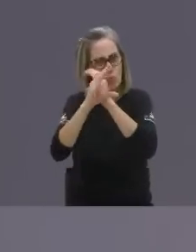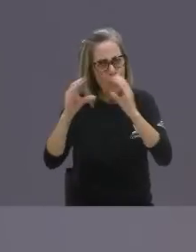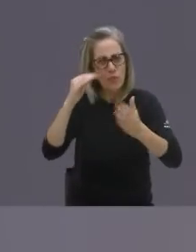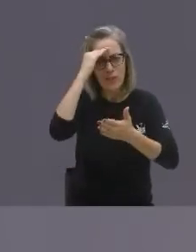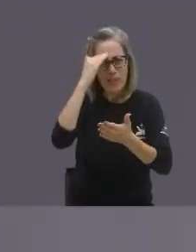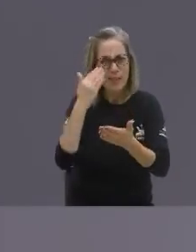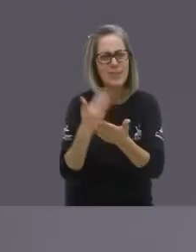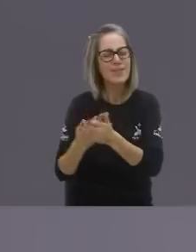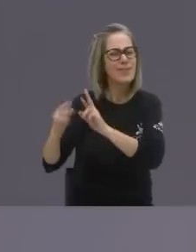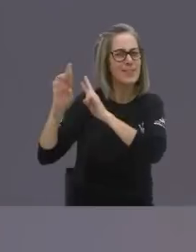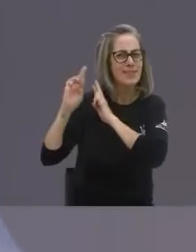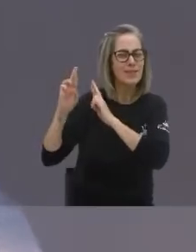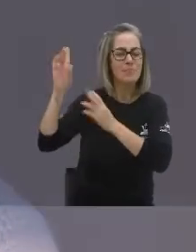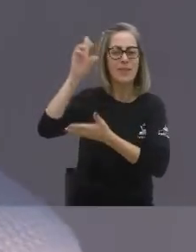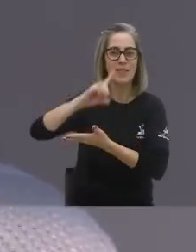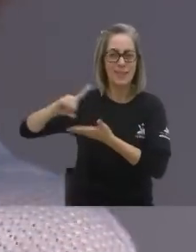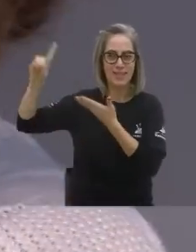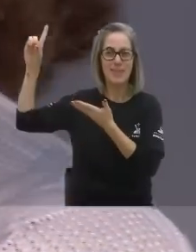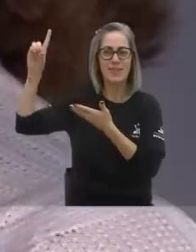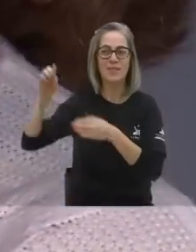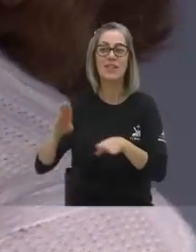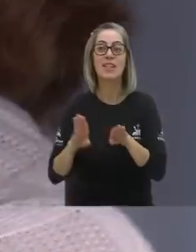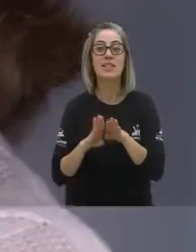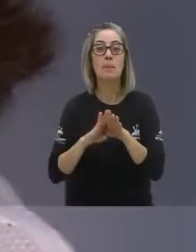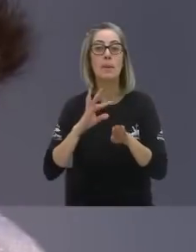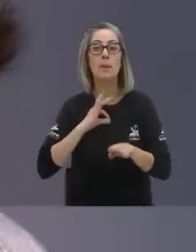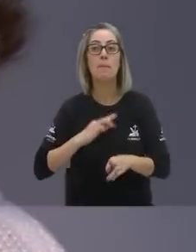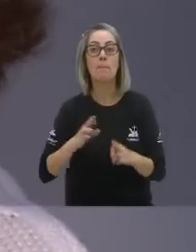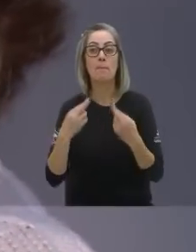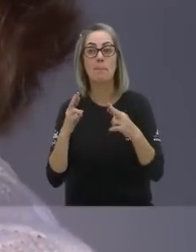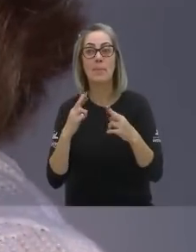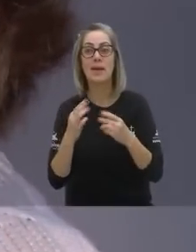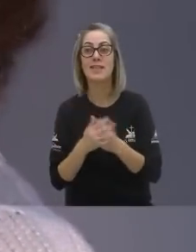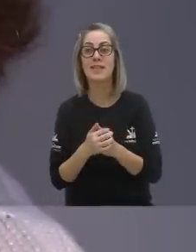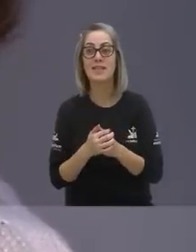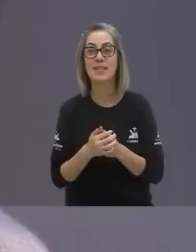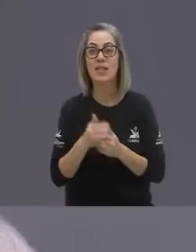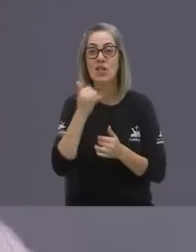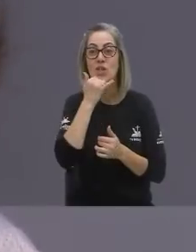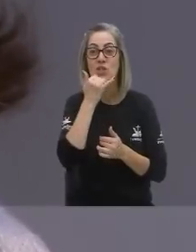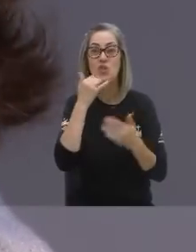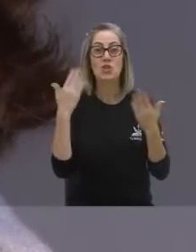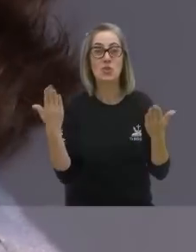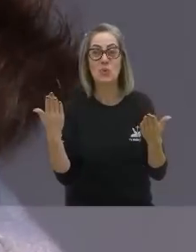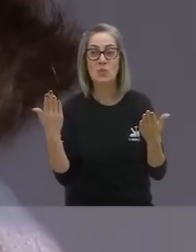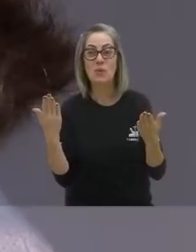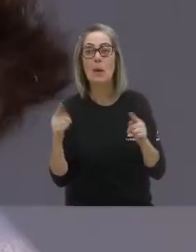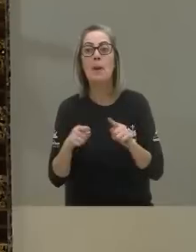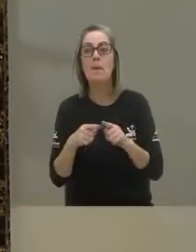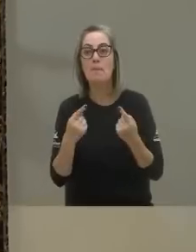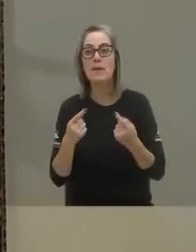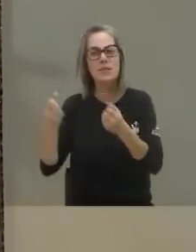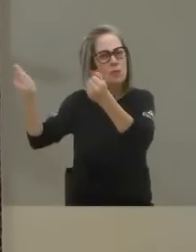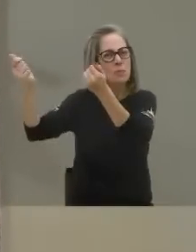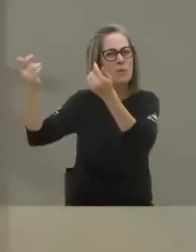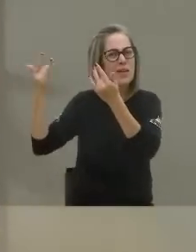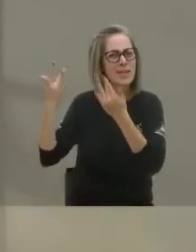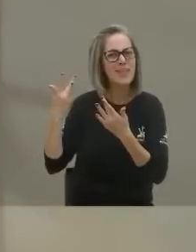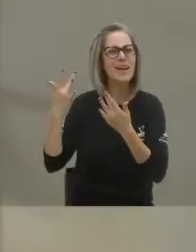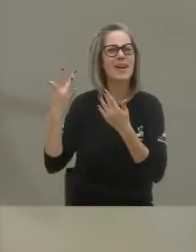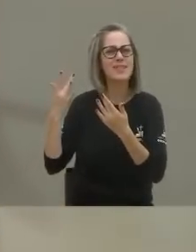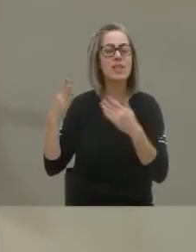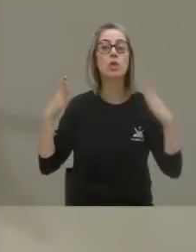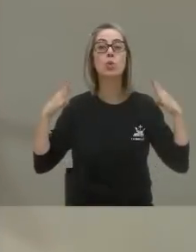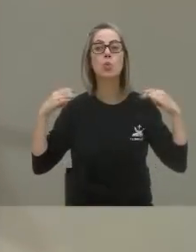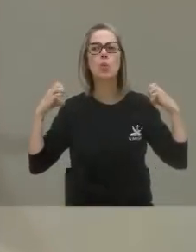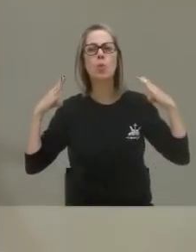acredite e espere em Deus. Mas também, Padre Reginaldo, o senhor me desculpe o meu abuso. Imagina. Mas eu tenho uma graça para falar com o senhor de um